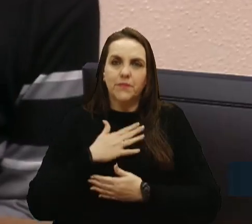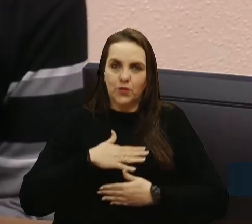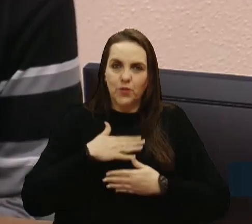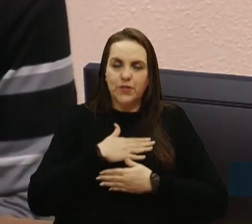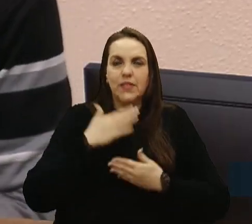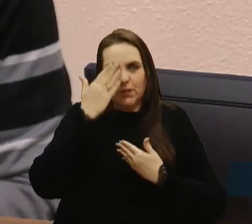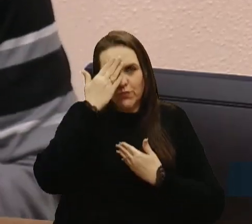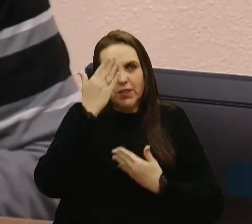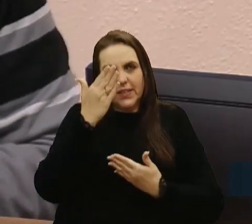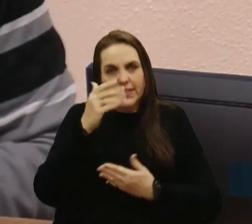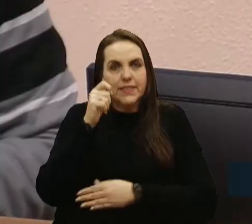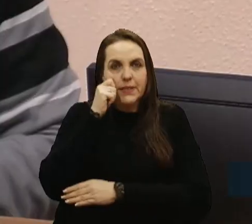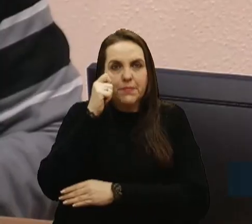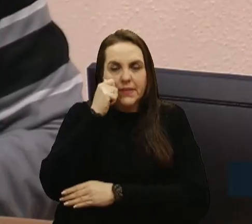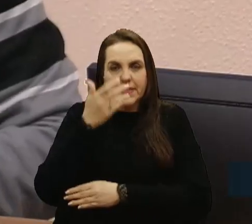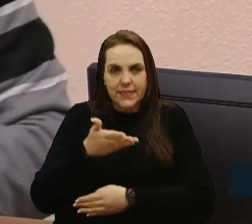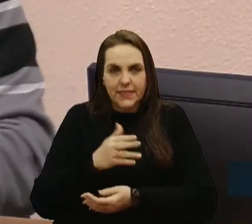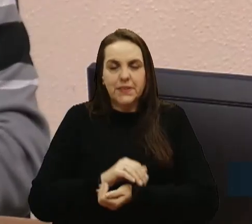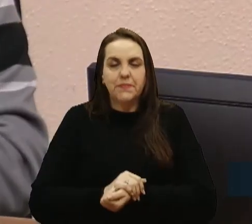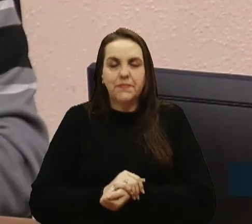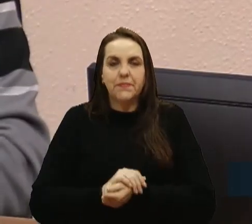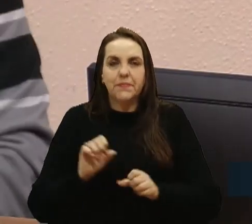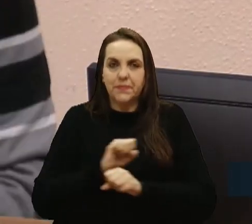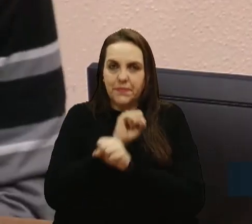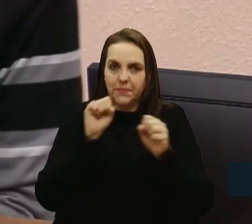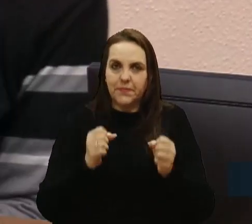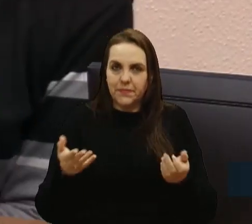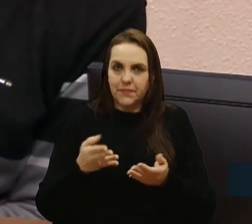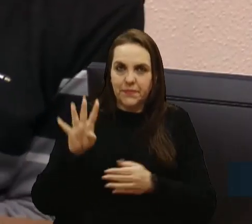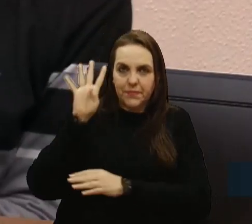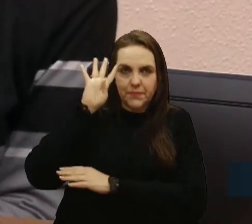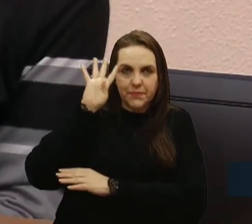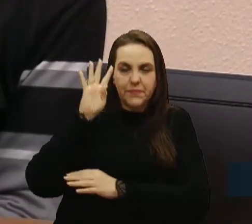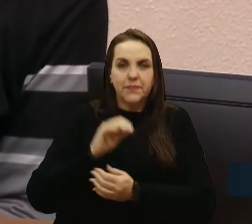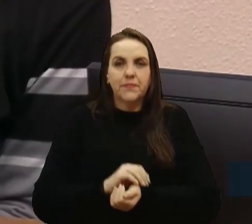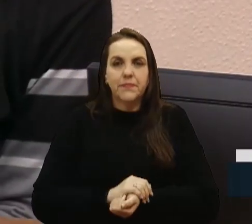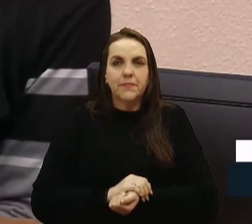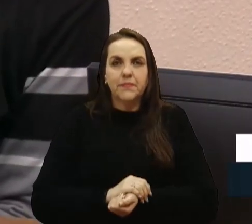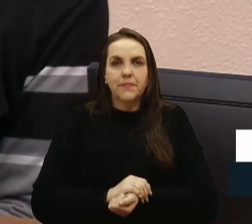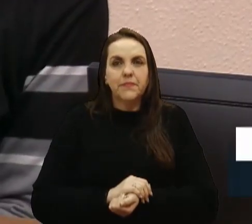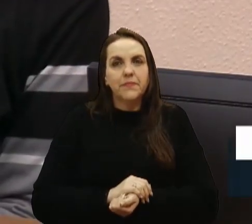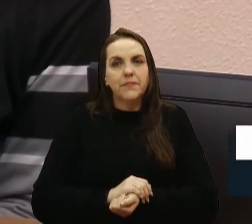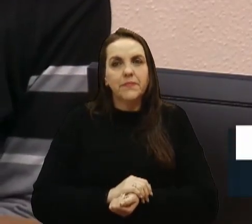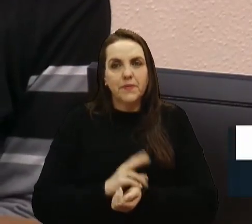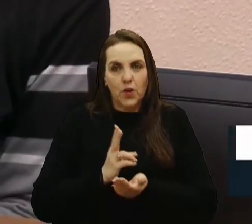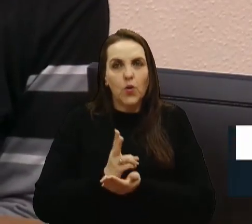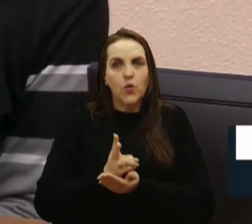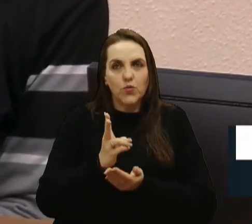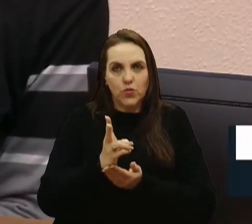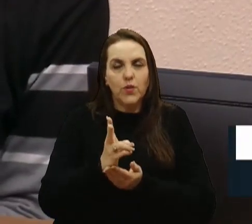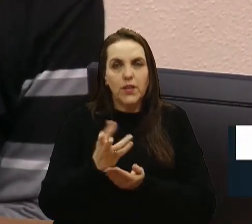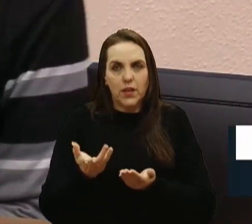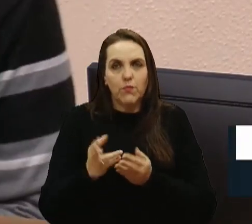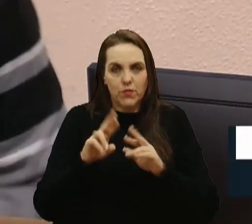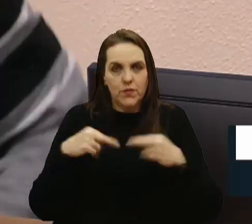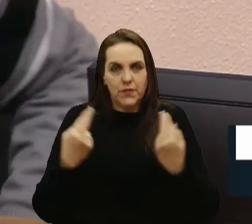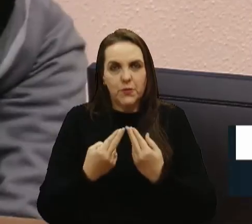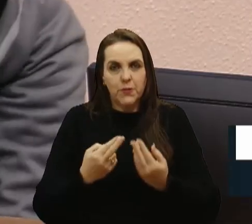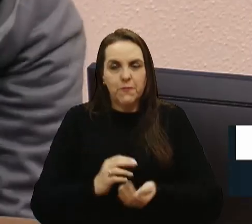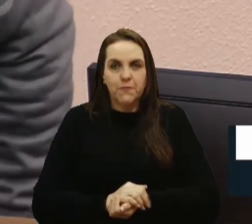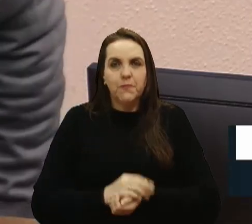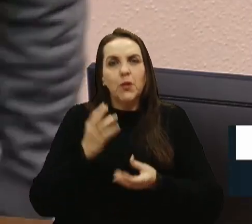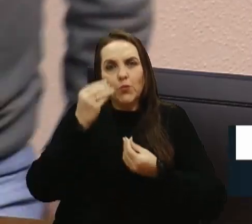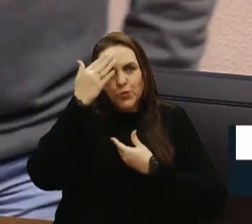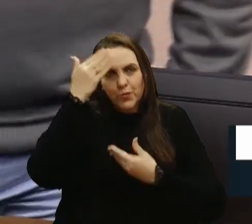lhe agradecer pela presença na manhã desta quarta-feira e nós daríamos seguimento à nossa sessão.